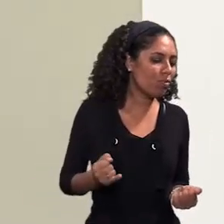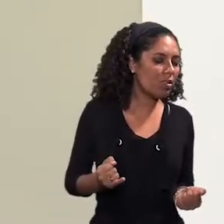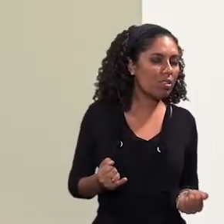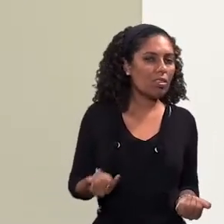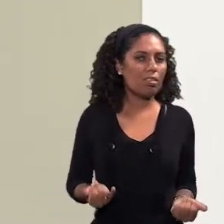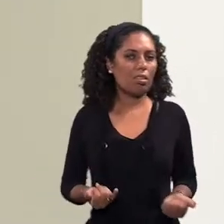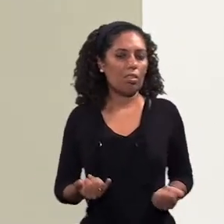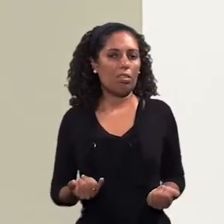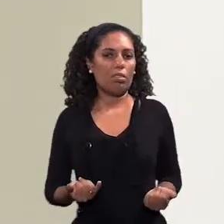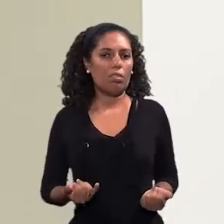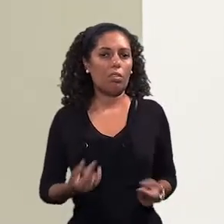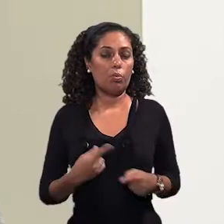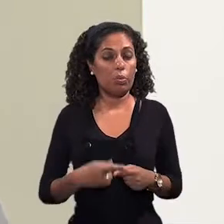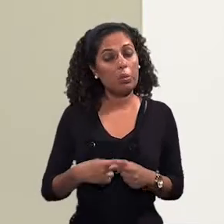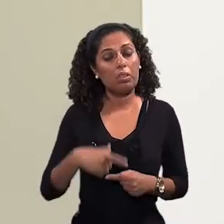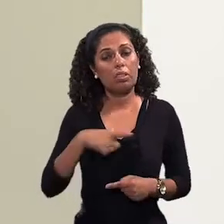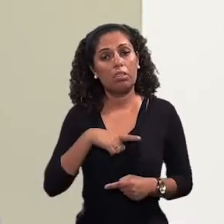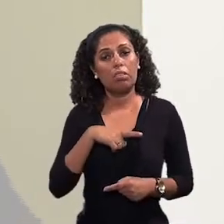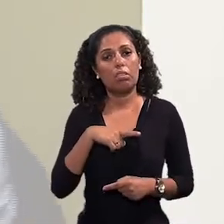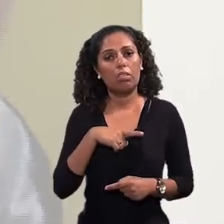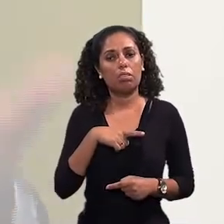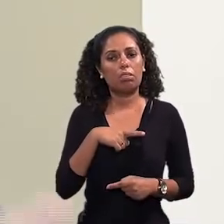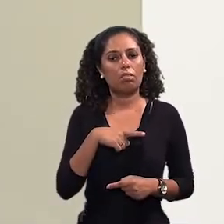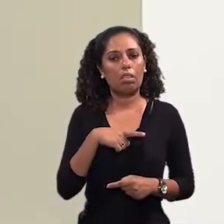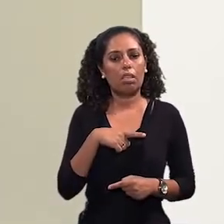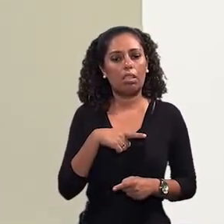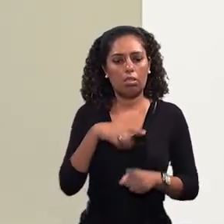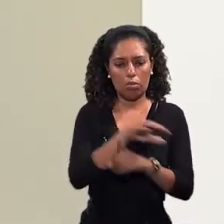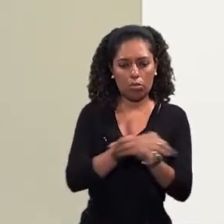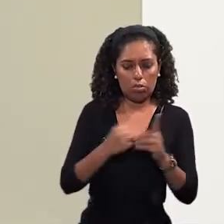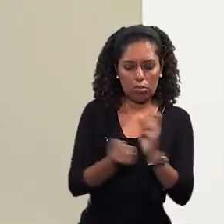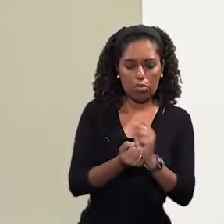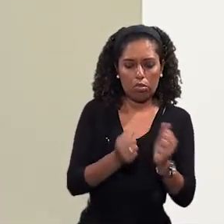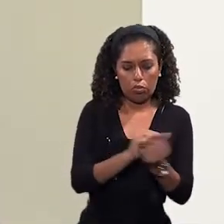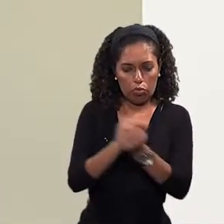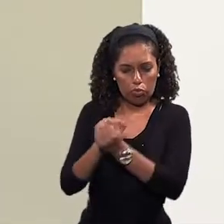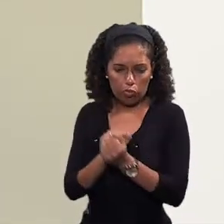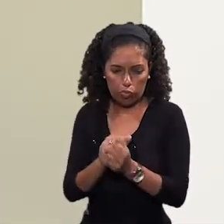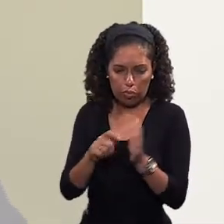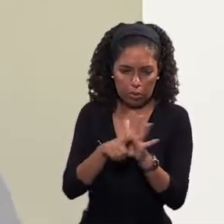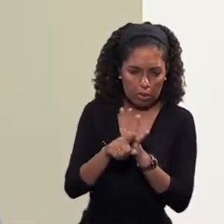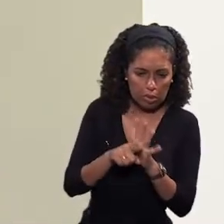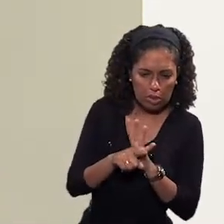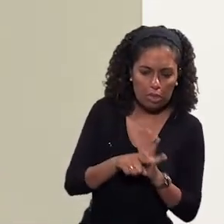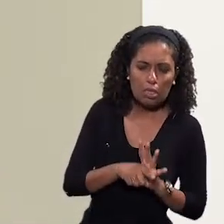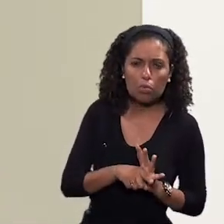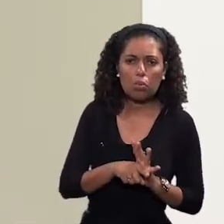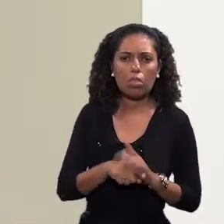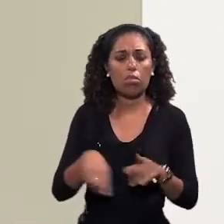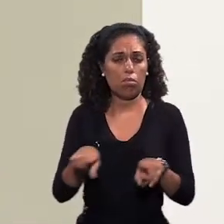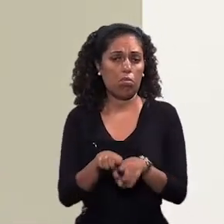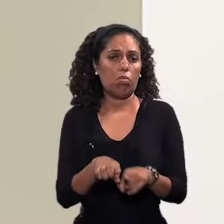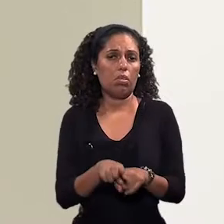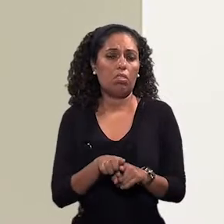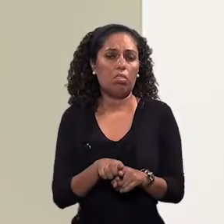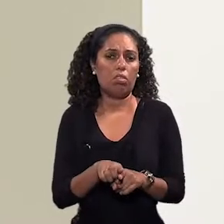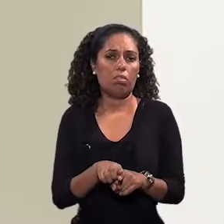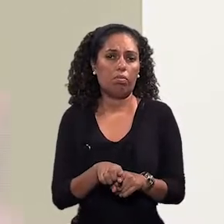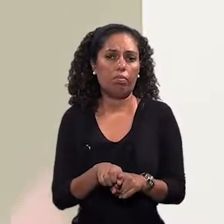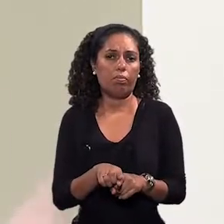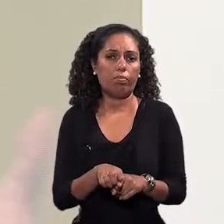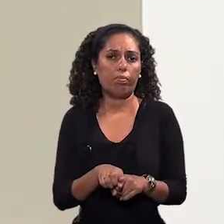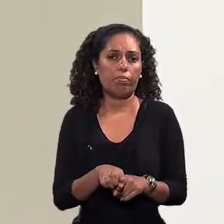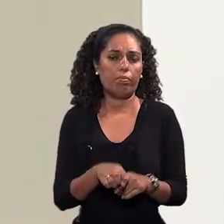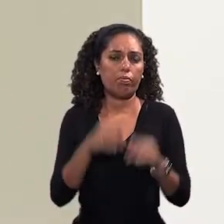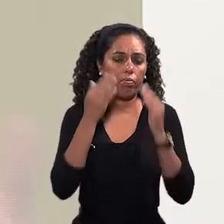de maneira negativa, porque você tem mais participação da sociedade civil, você tem mais participação popular. E você também, de